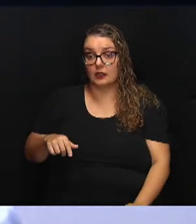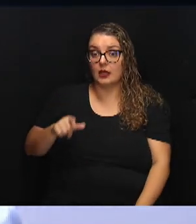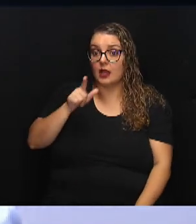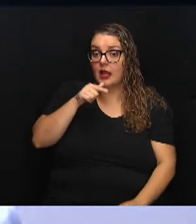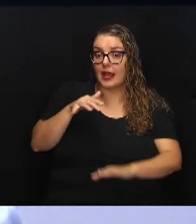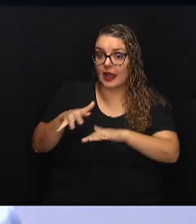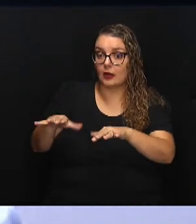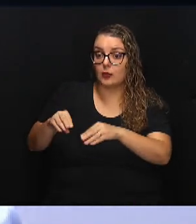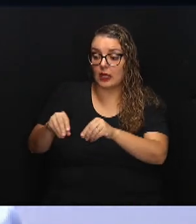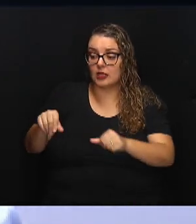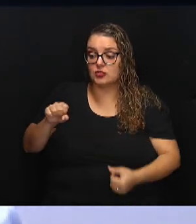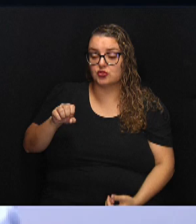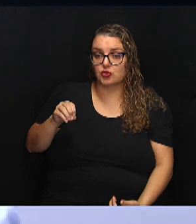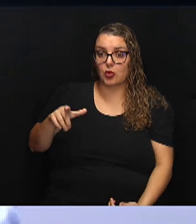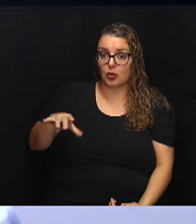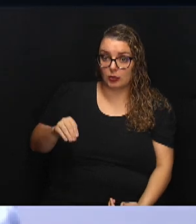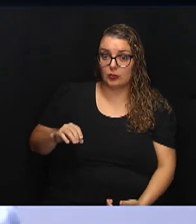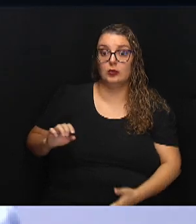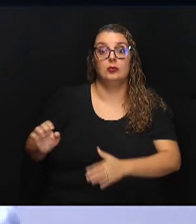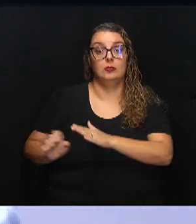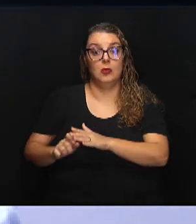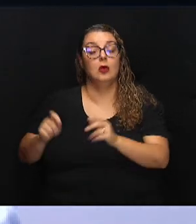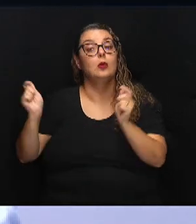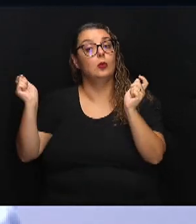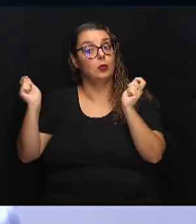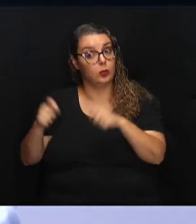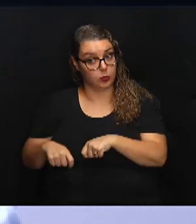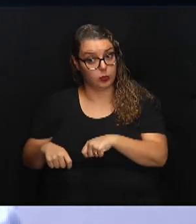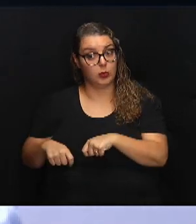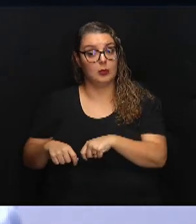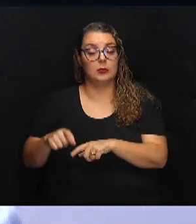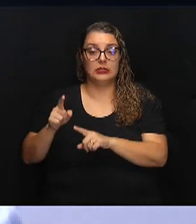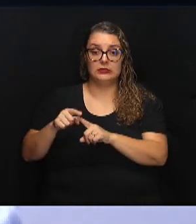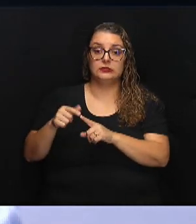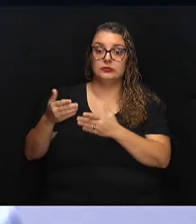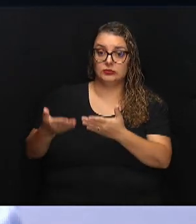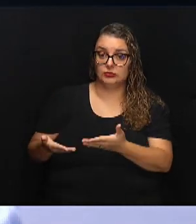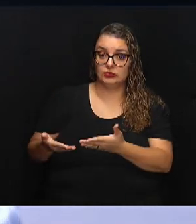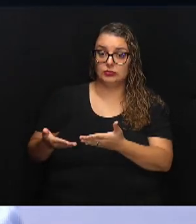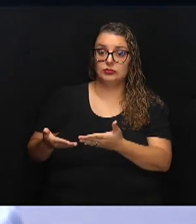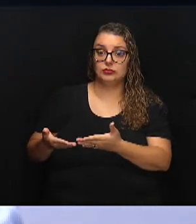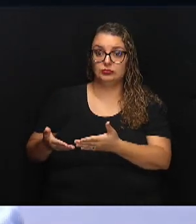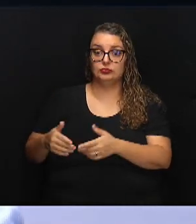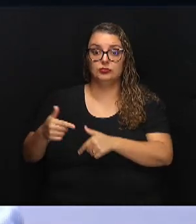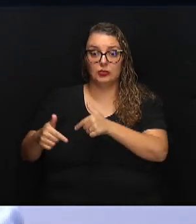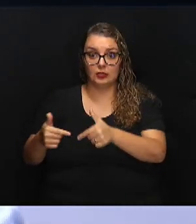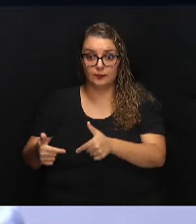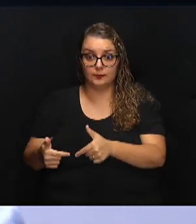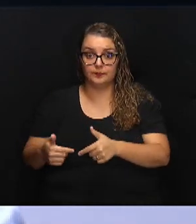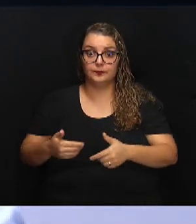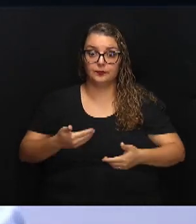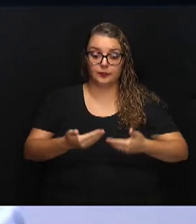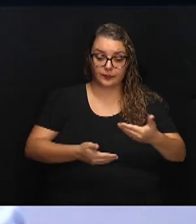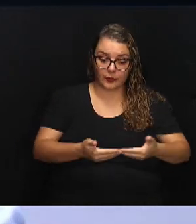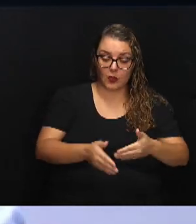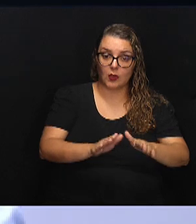Solo, uma empresa extremamente capacitada para esse tipo de trabalho. O processo licitatório ele exigiu ali a comprovação de